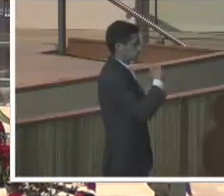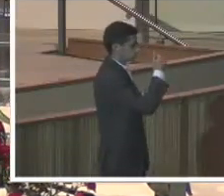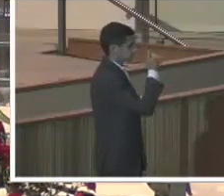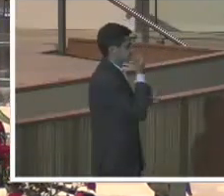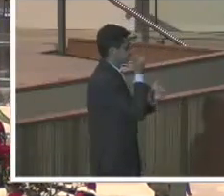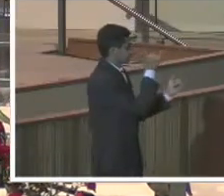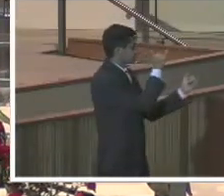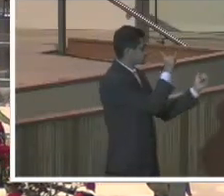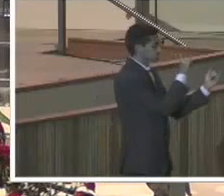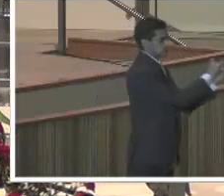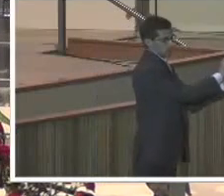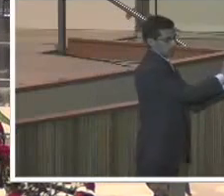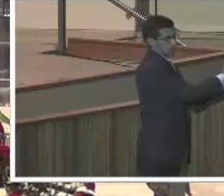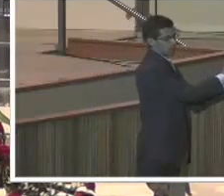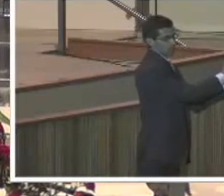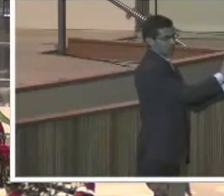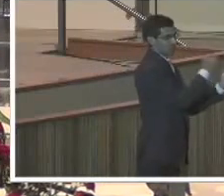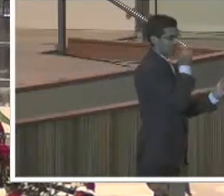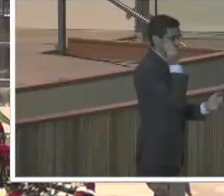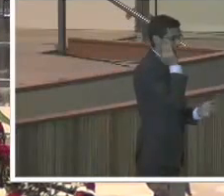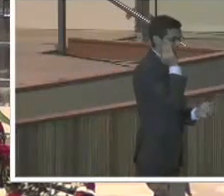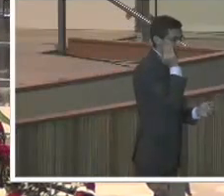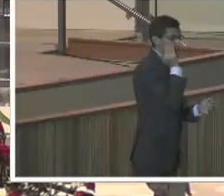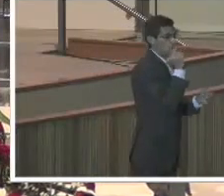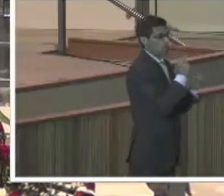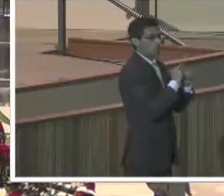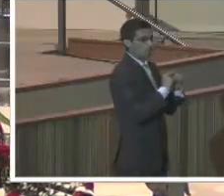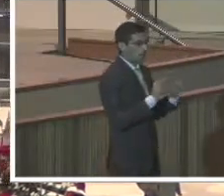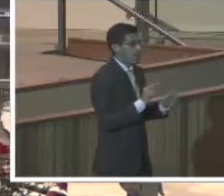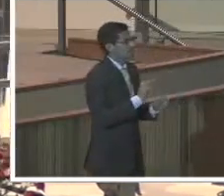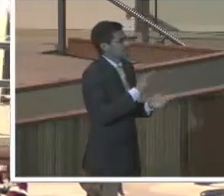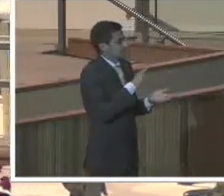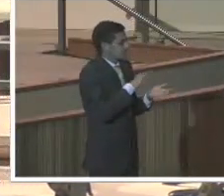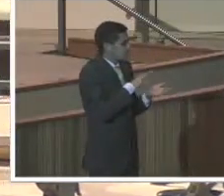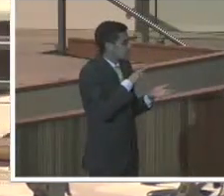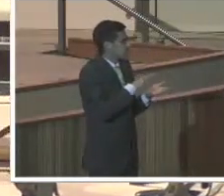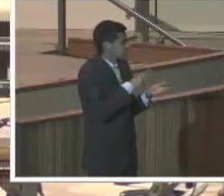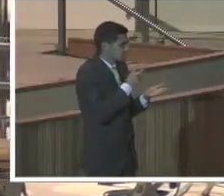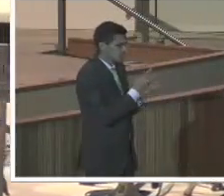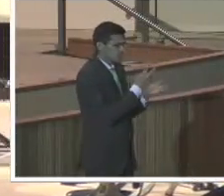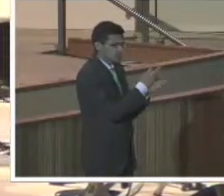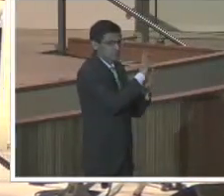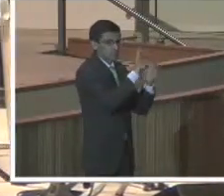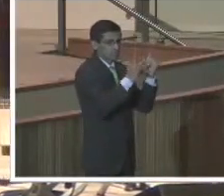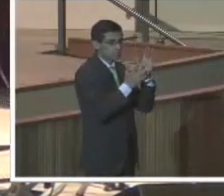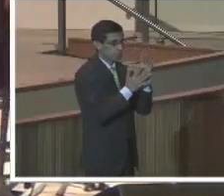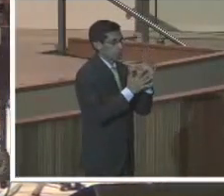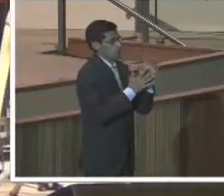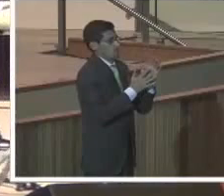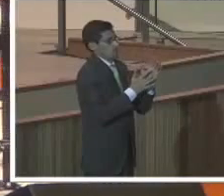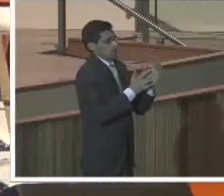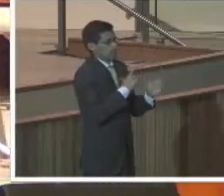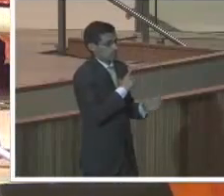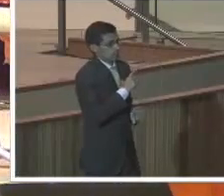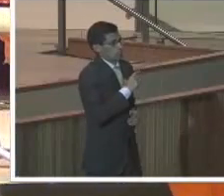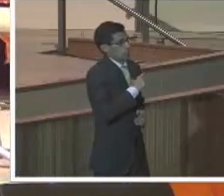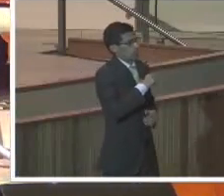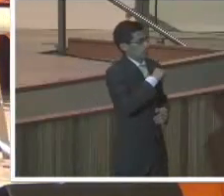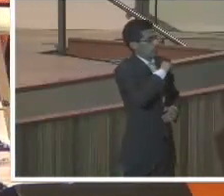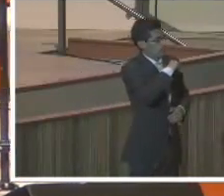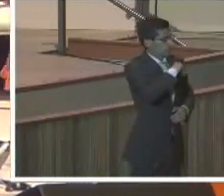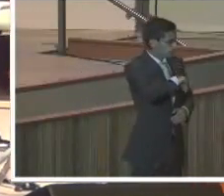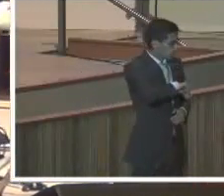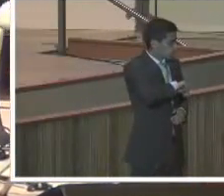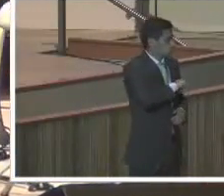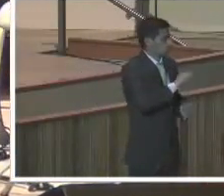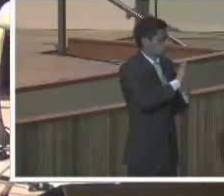Então está vendo? Ele era um pecador, como é que pode? E o pior, ele encontra Mateus Levi, o autor do Evangelho de